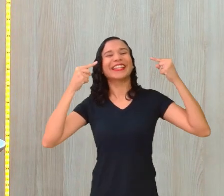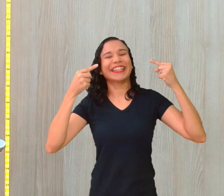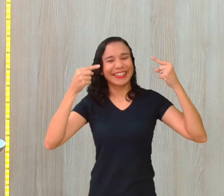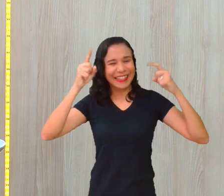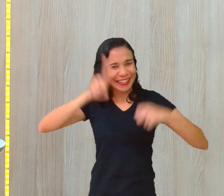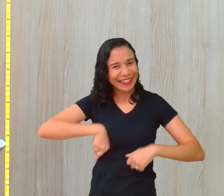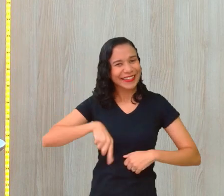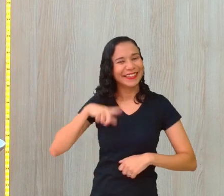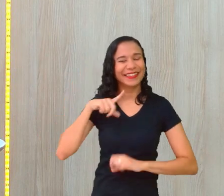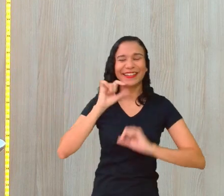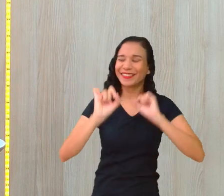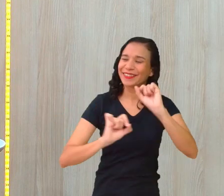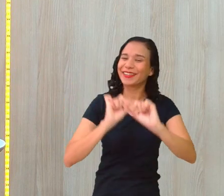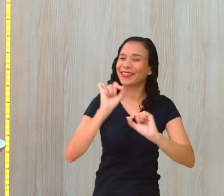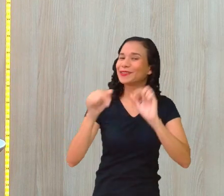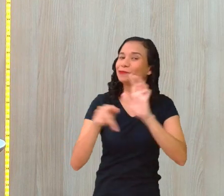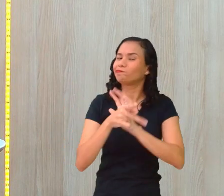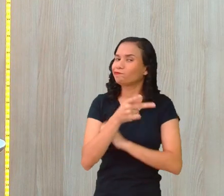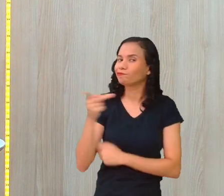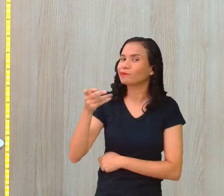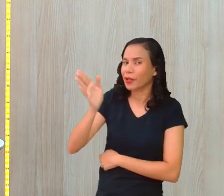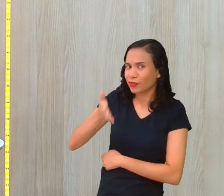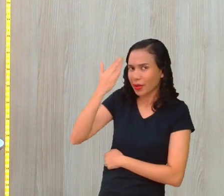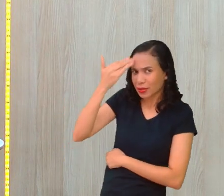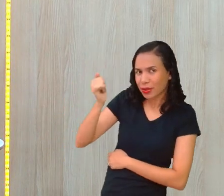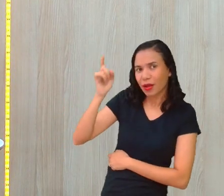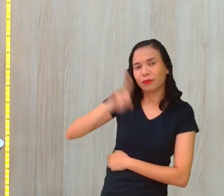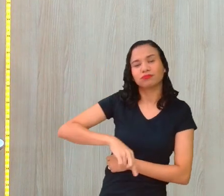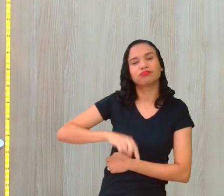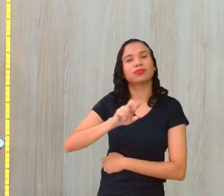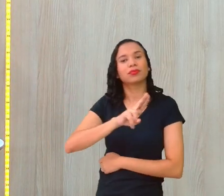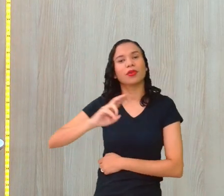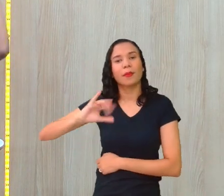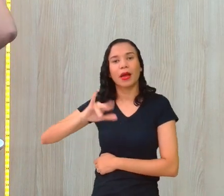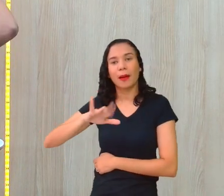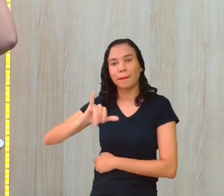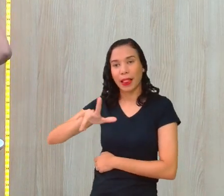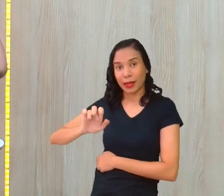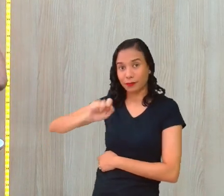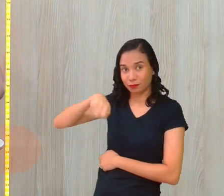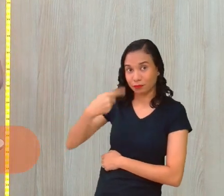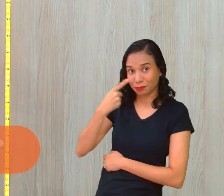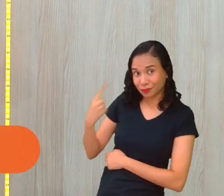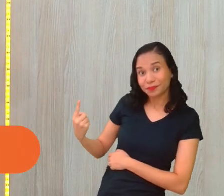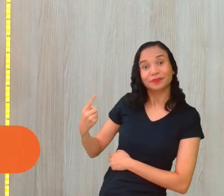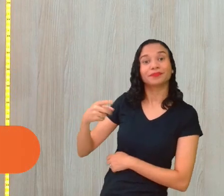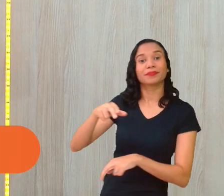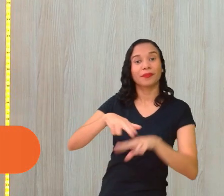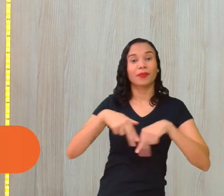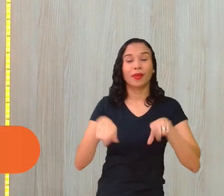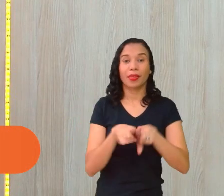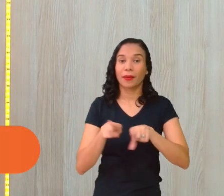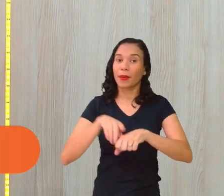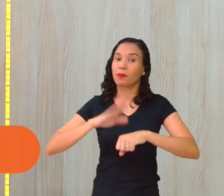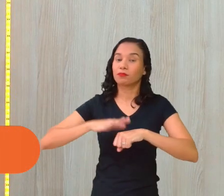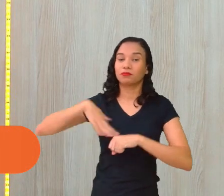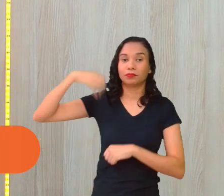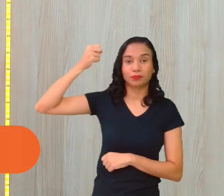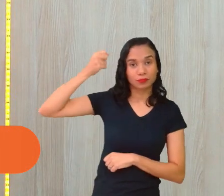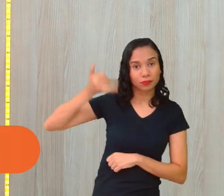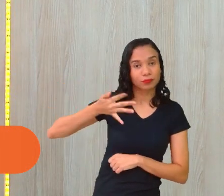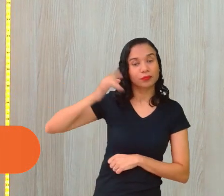Santos. Como vocês sabem, eu sou Camille Borba, este aqui é o meu sinal. E eu também vou me autodescrever. Eu